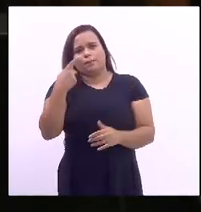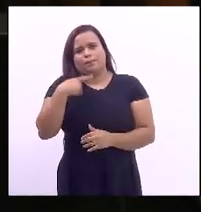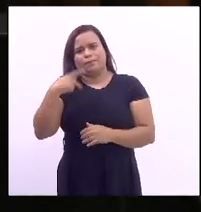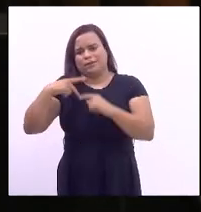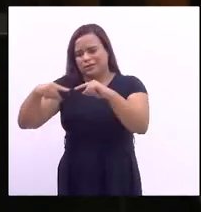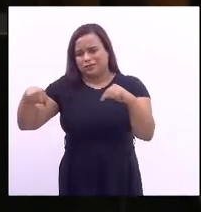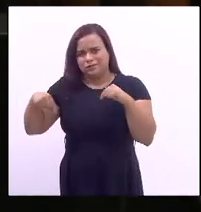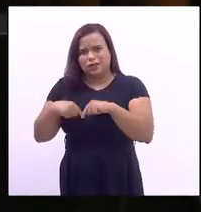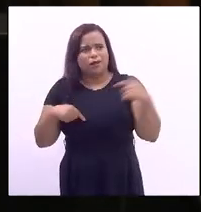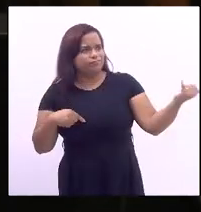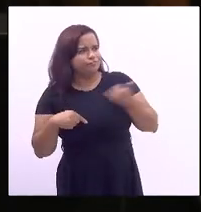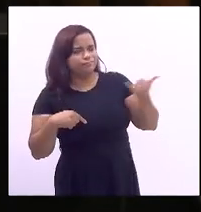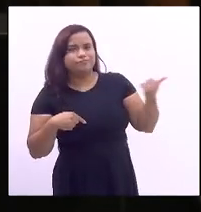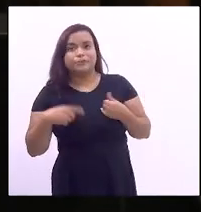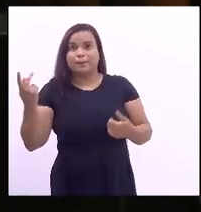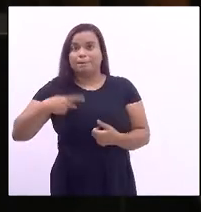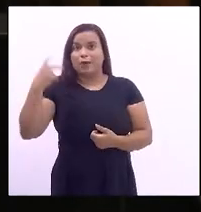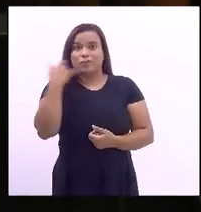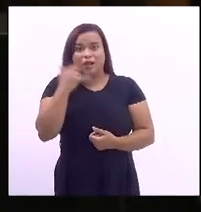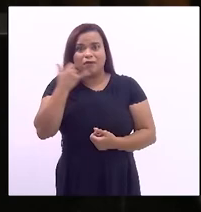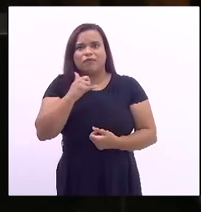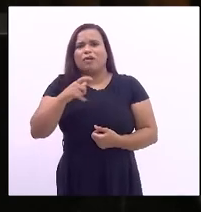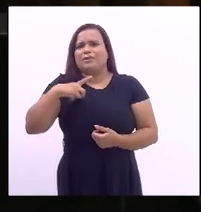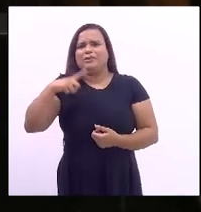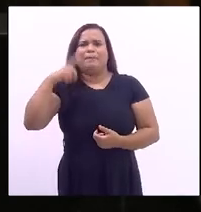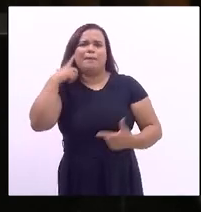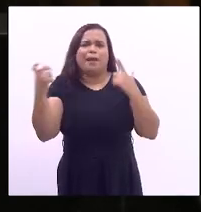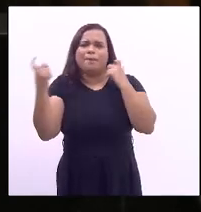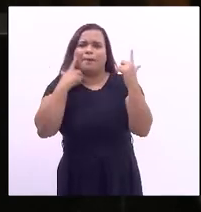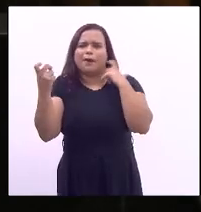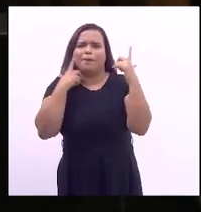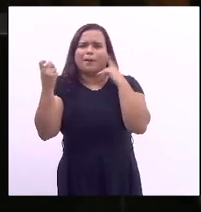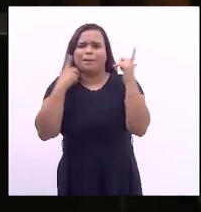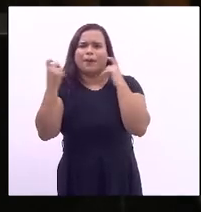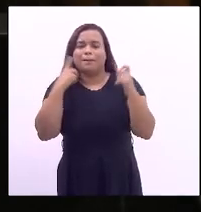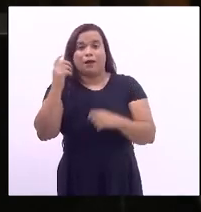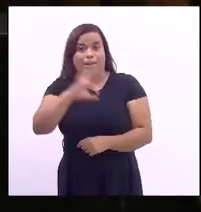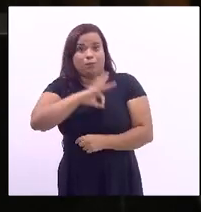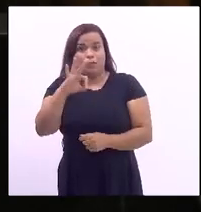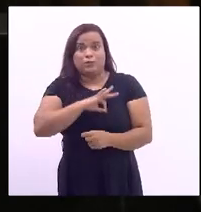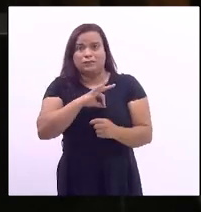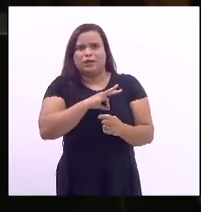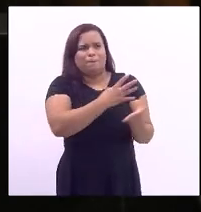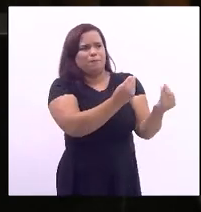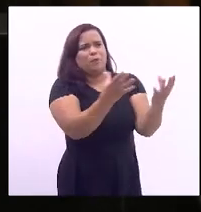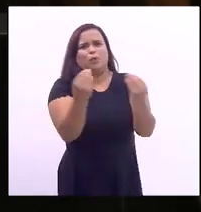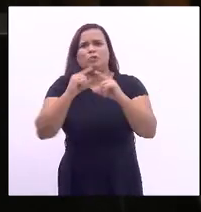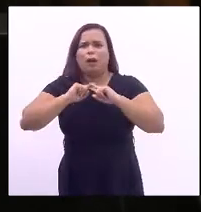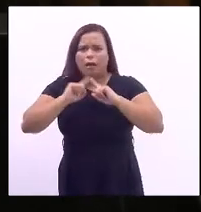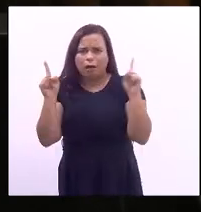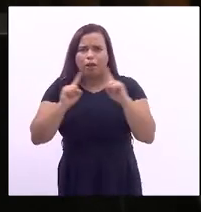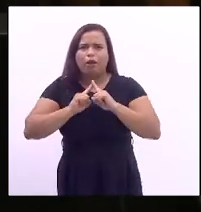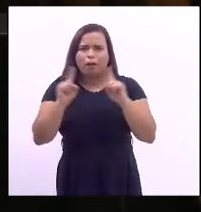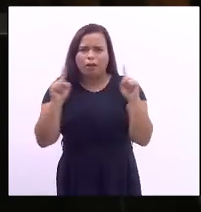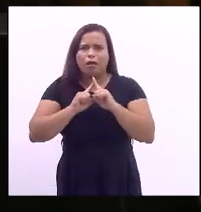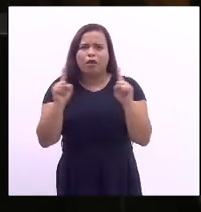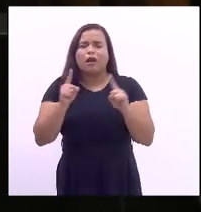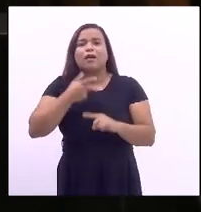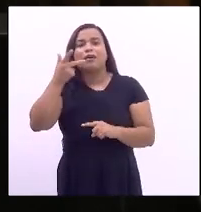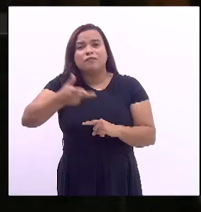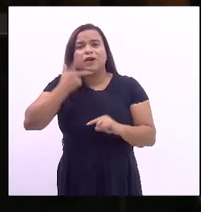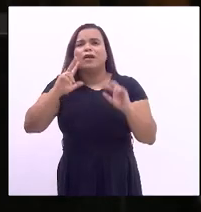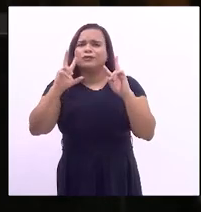gabinete e o meu telefone não parou de tocar muitos policiais reclamando e falando